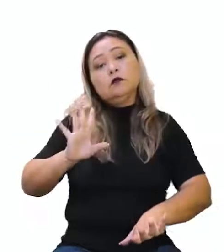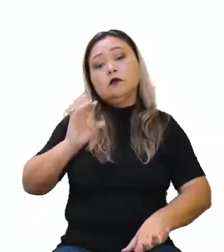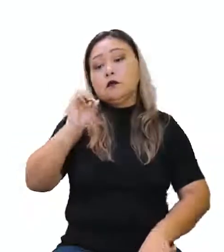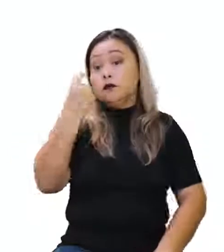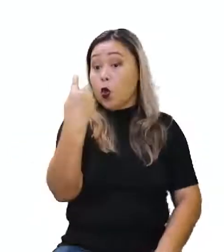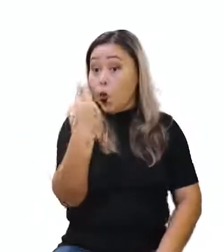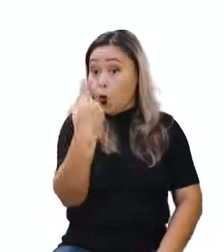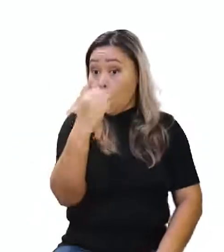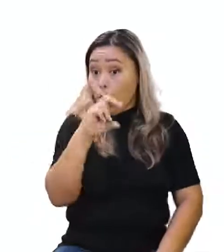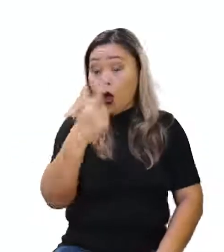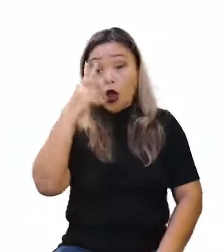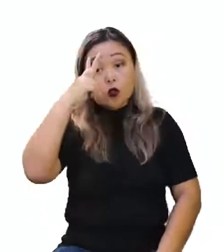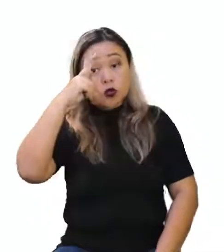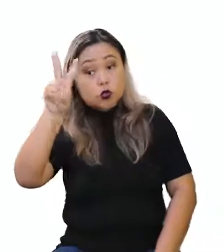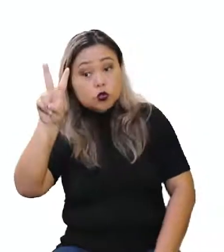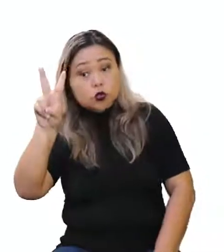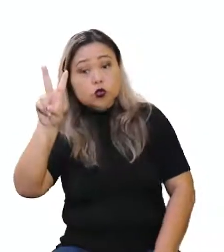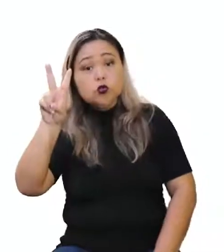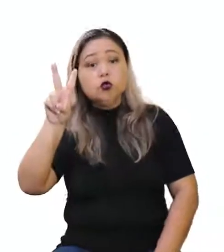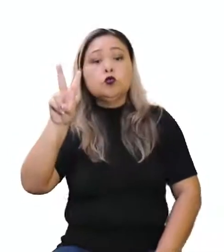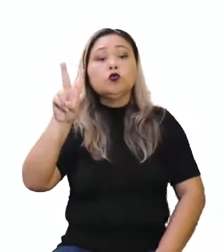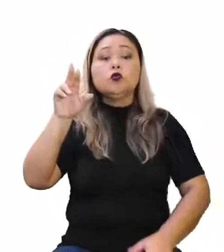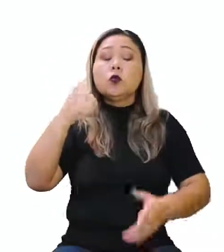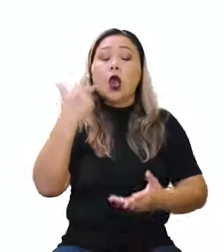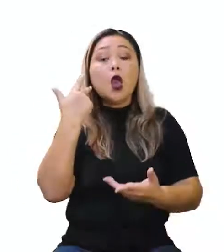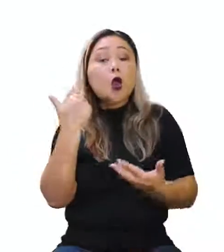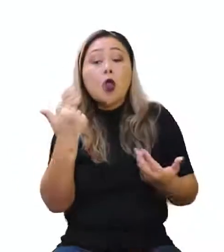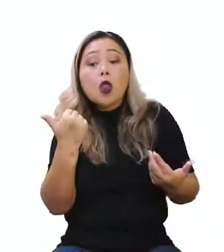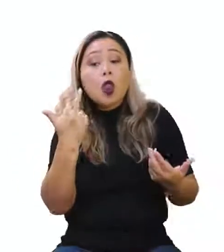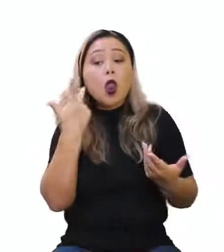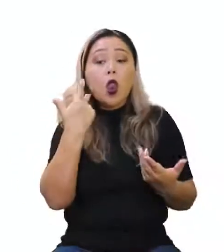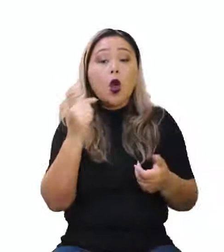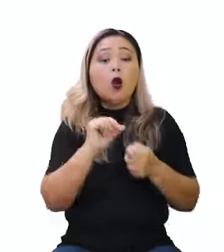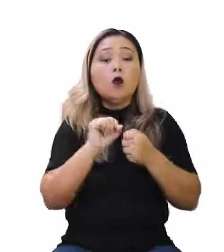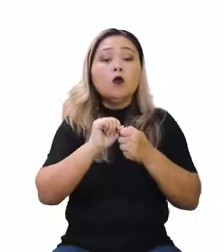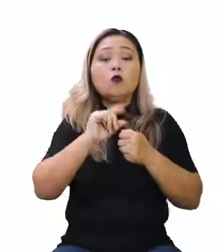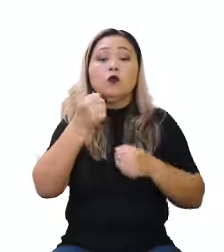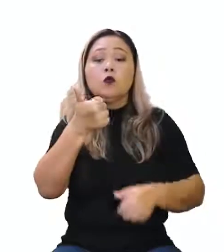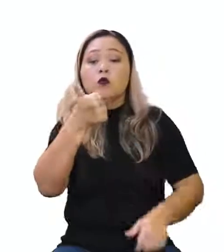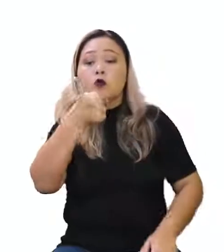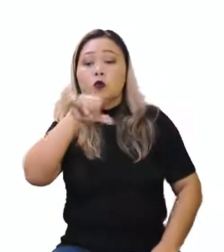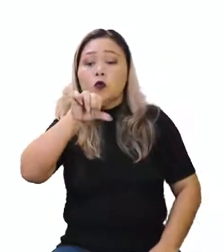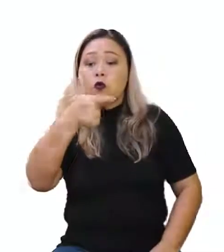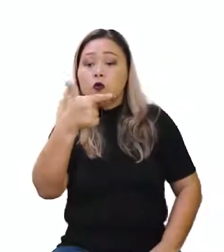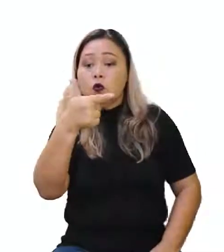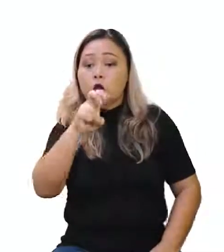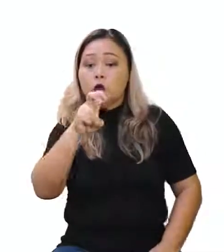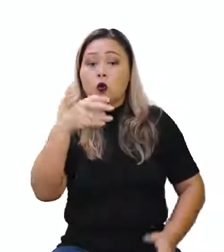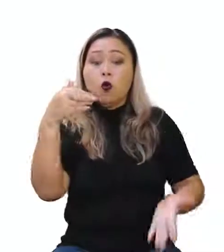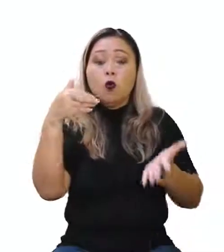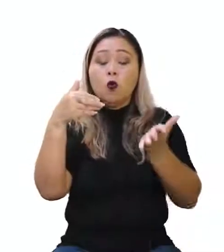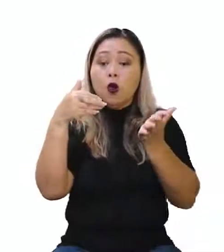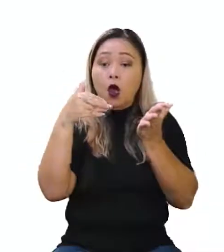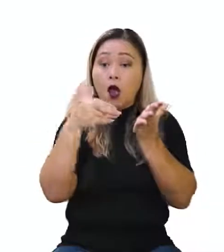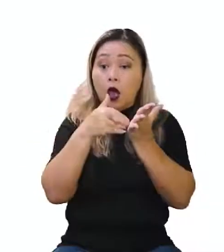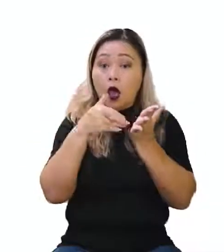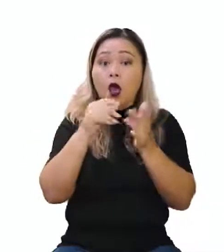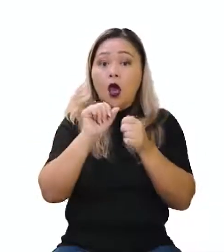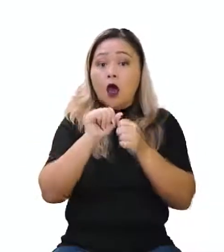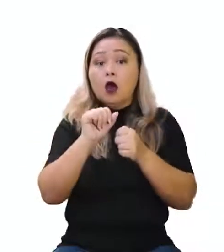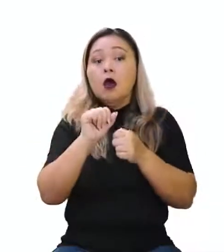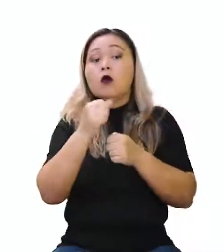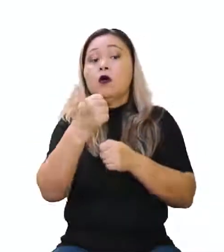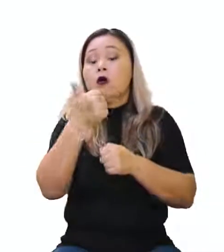Bota um ovo a cada 2 dias. Em condições naturais, elas põem de 19 a 25 ovos